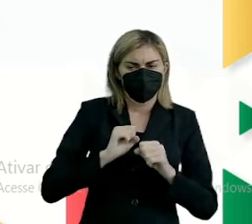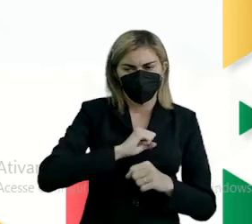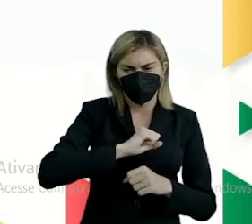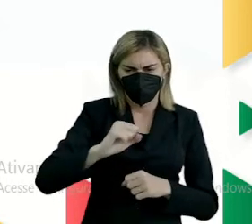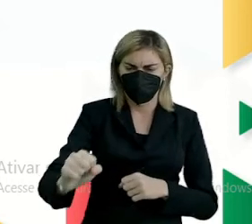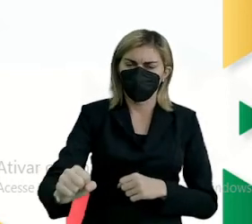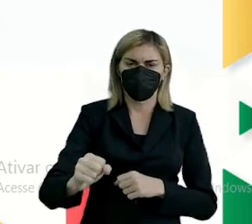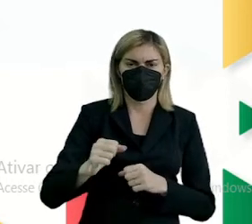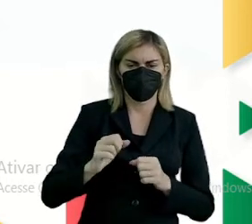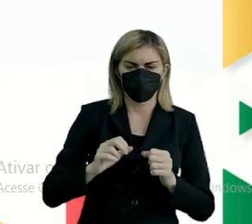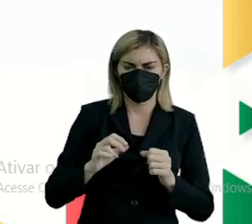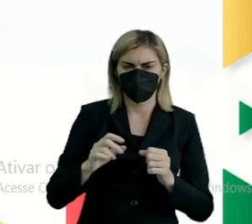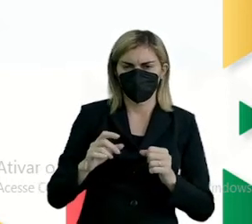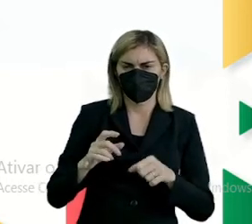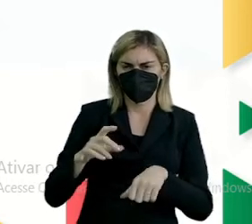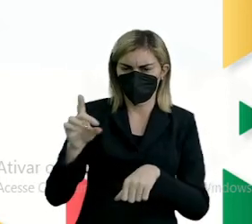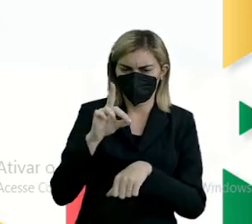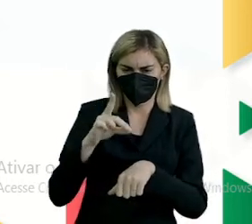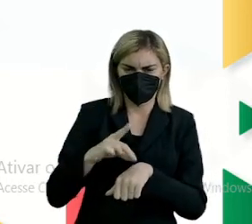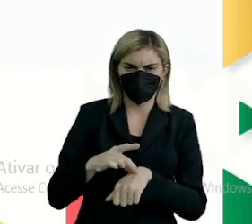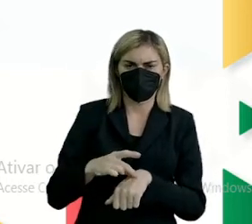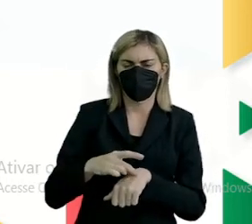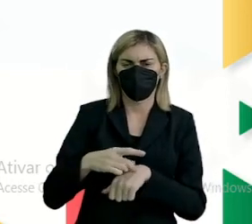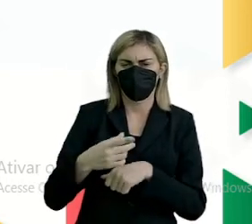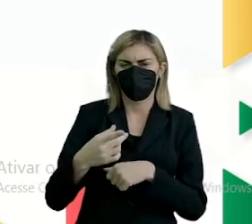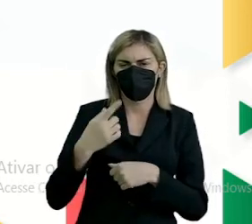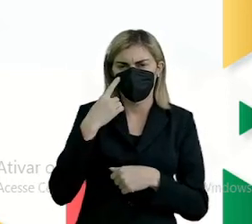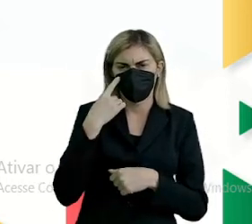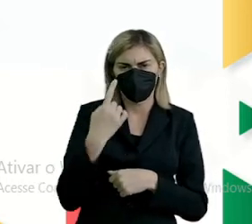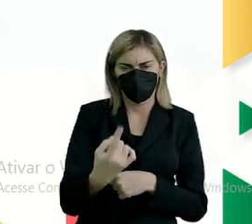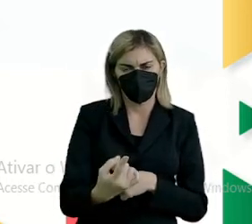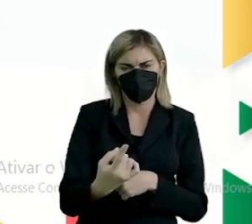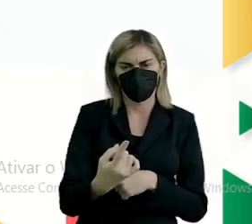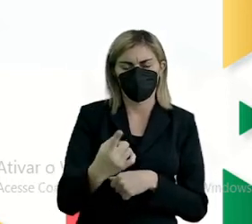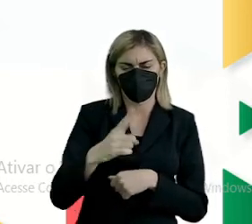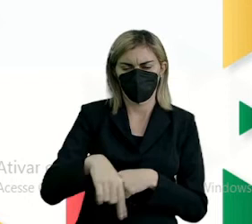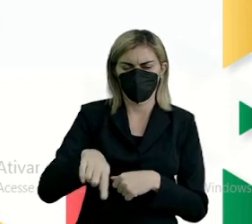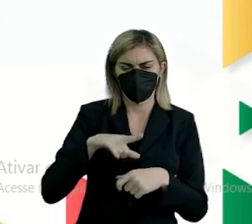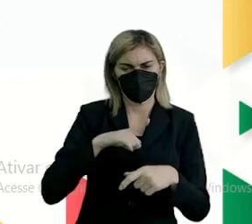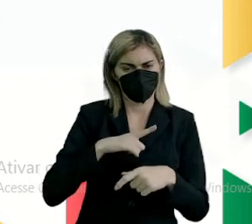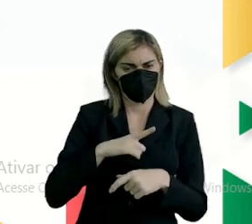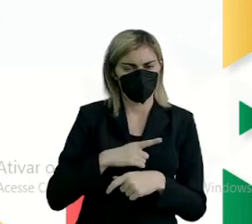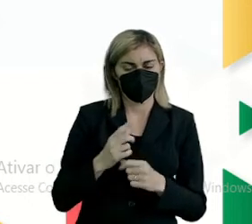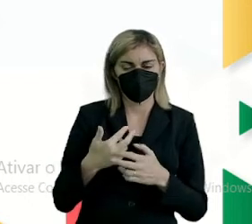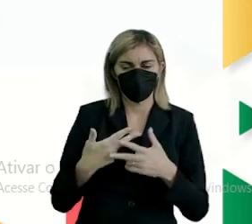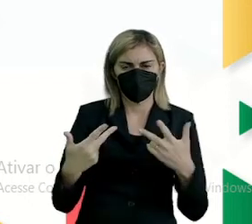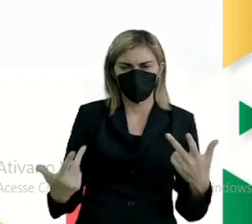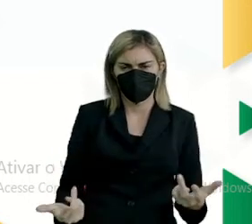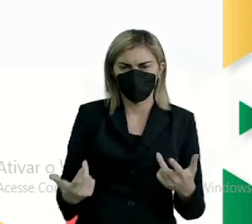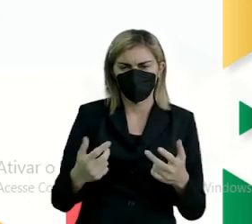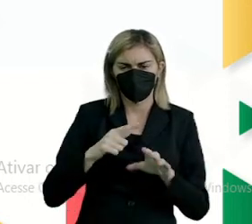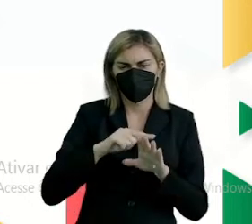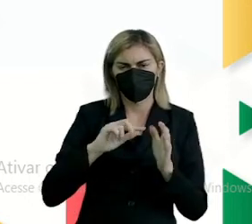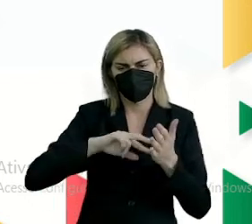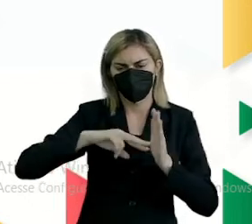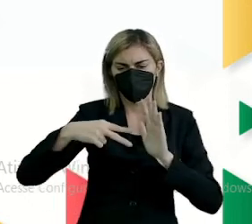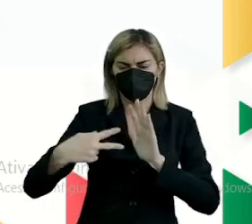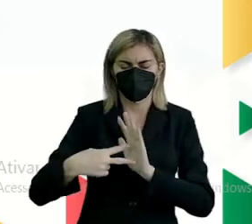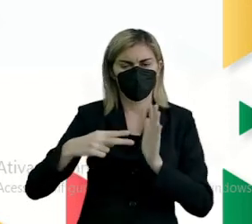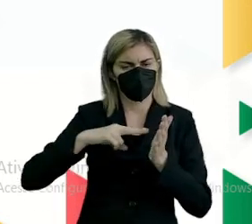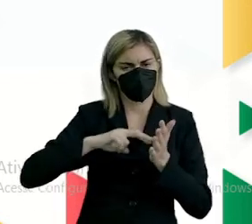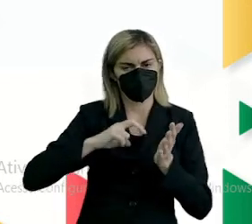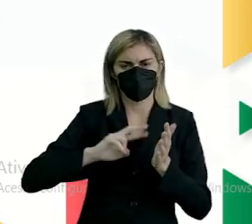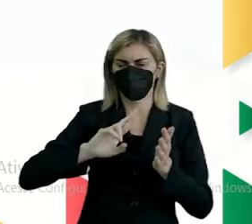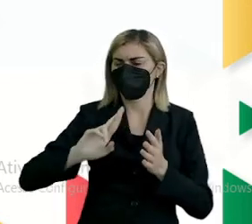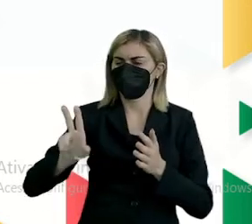os focos do mosquito da dengue. Vejam só, aqui nós temos qual o efeito de sentido entre o verbal e o